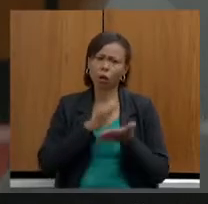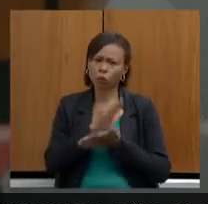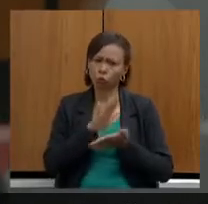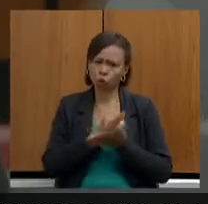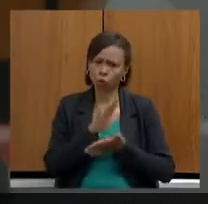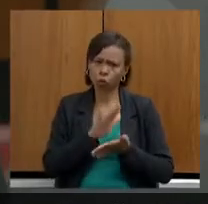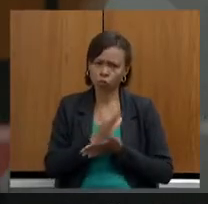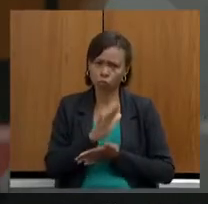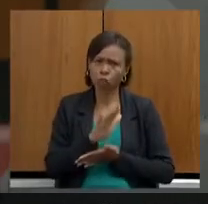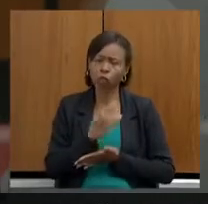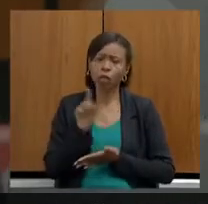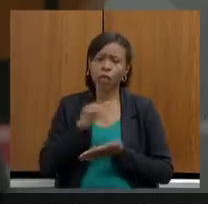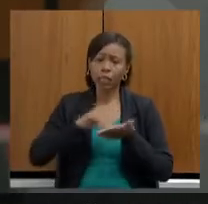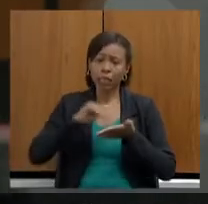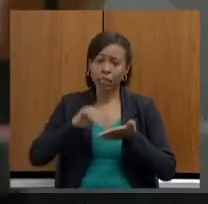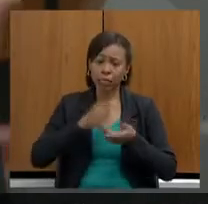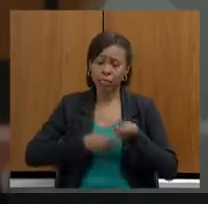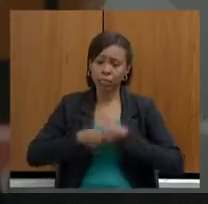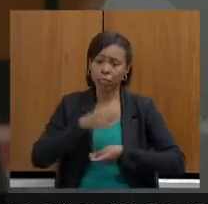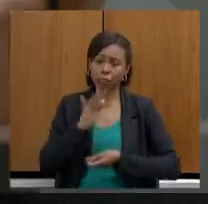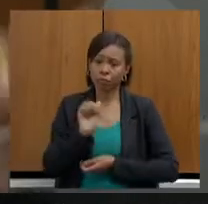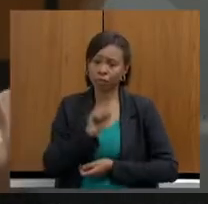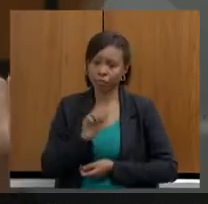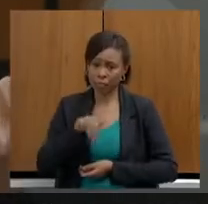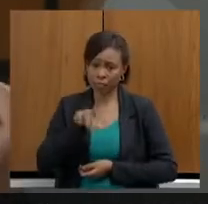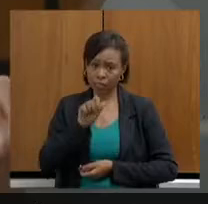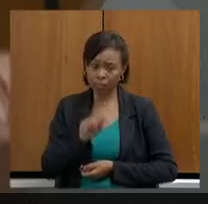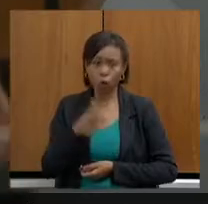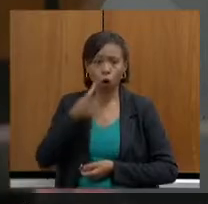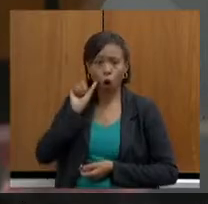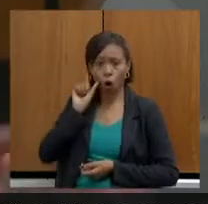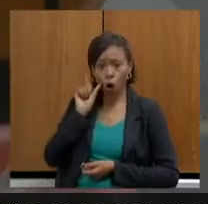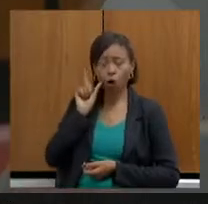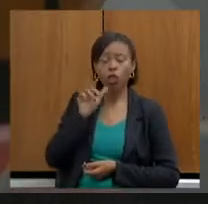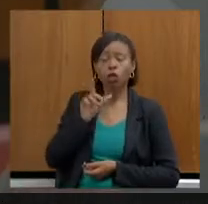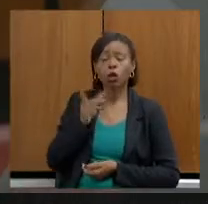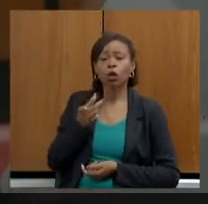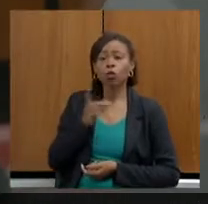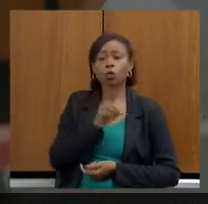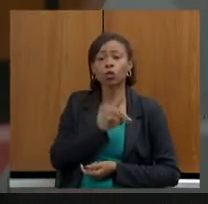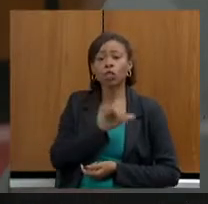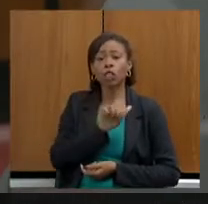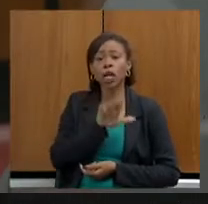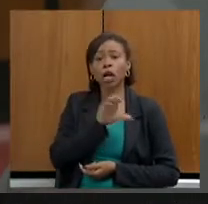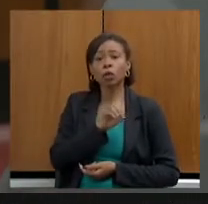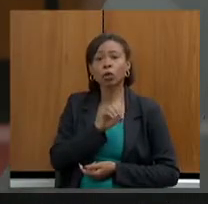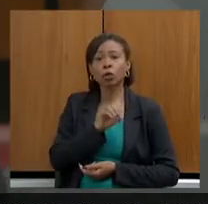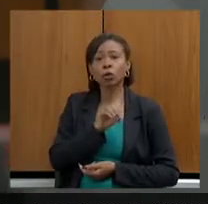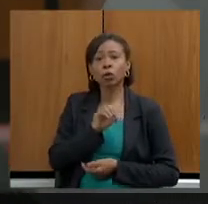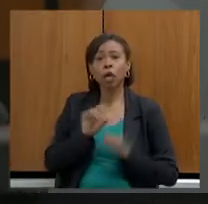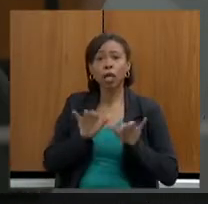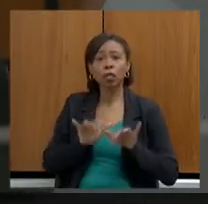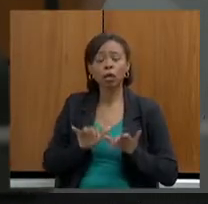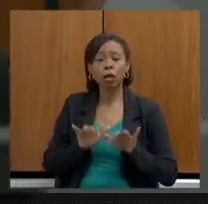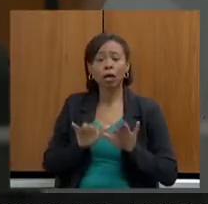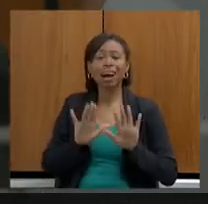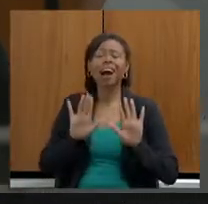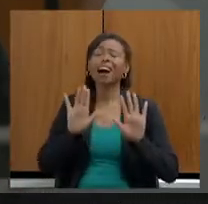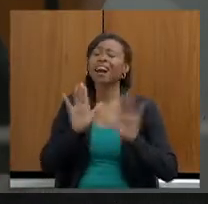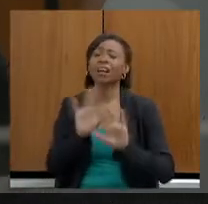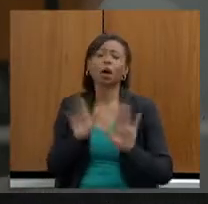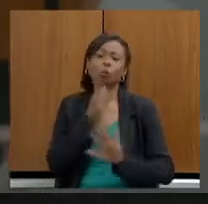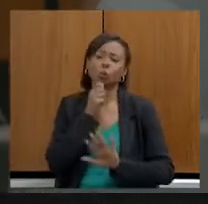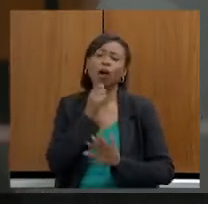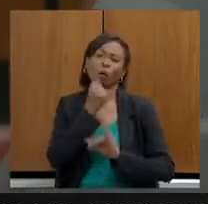do réu pela secretaria de fazenda à tarde de ontem no diário eletrônico e esta manhã a Houve um